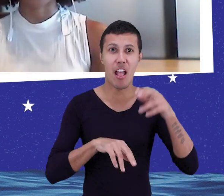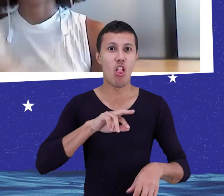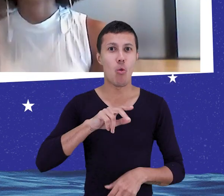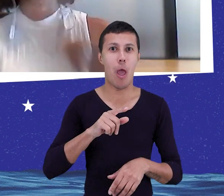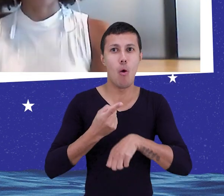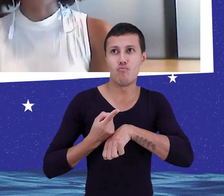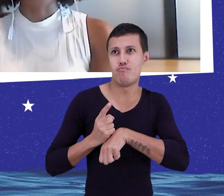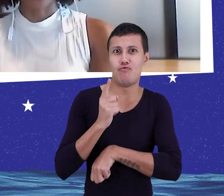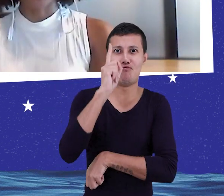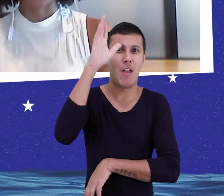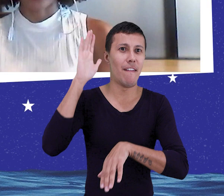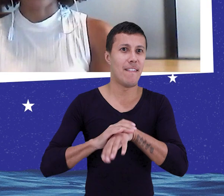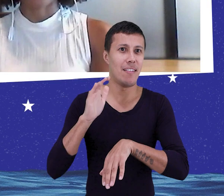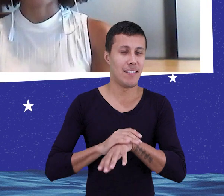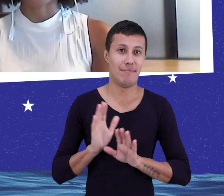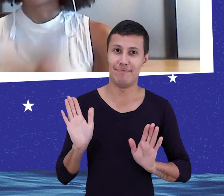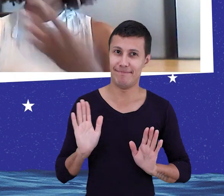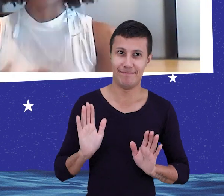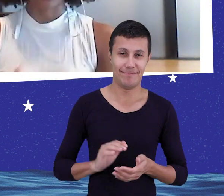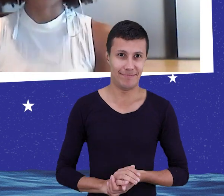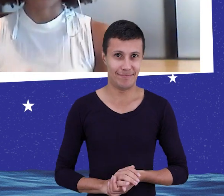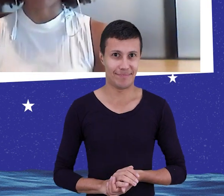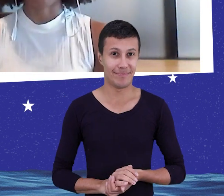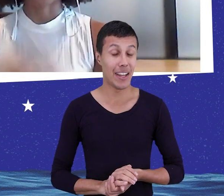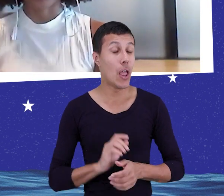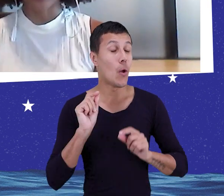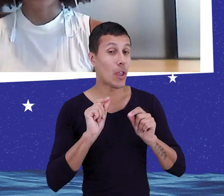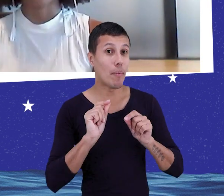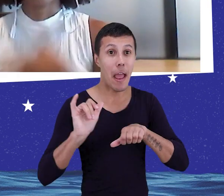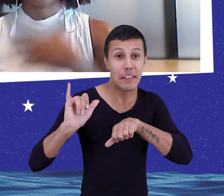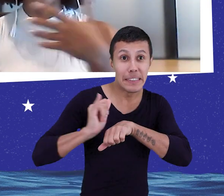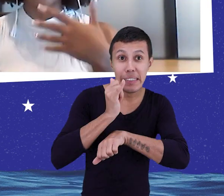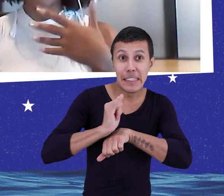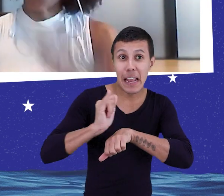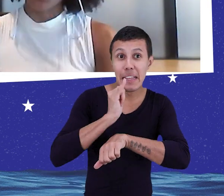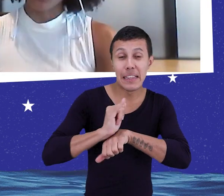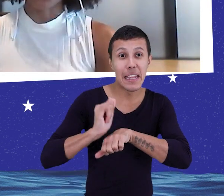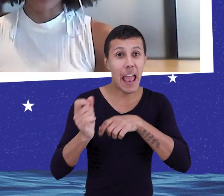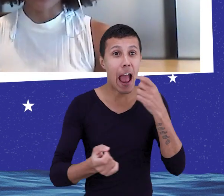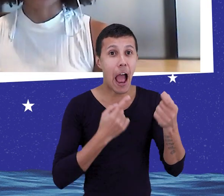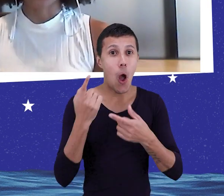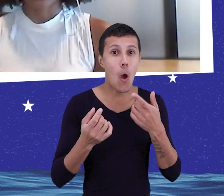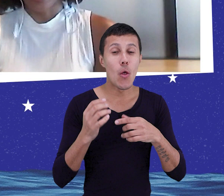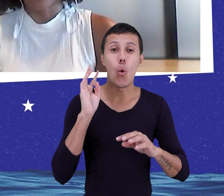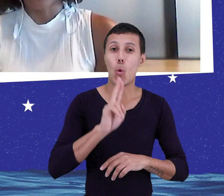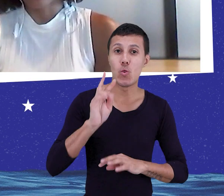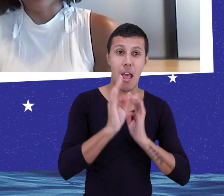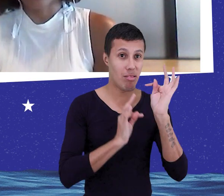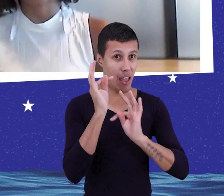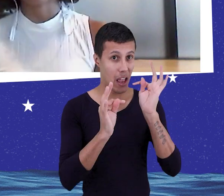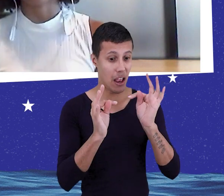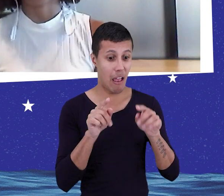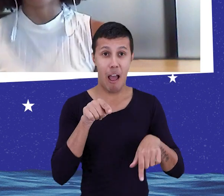foguete para a Lua, não, tá? É só fazer de uma forma diferente, algumas vezes com tecnologia, algo